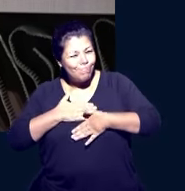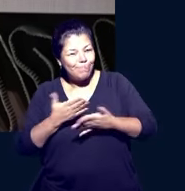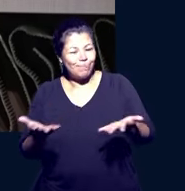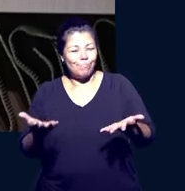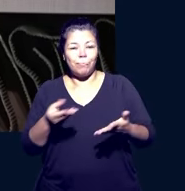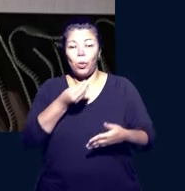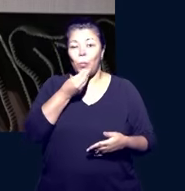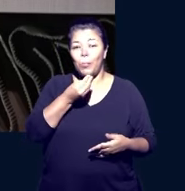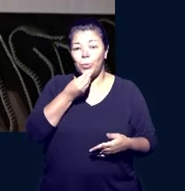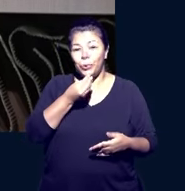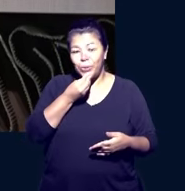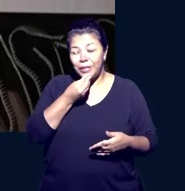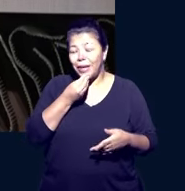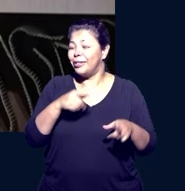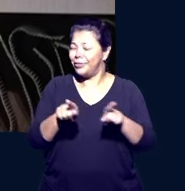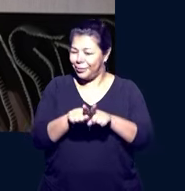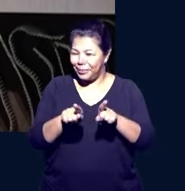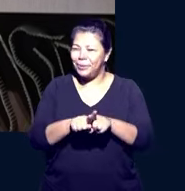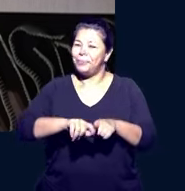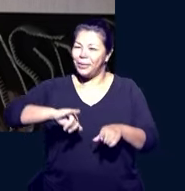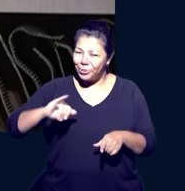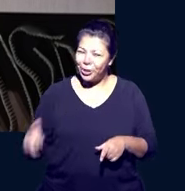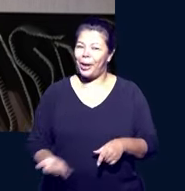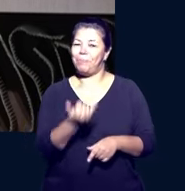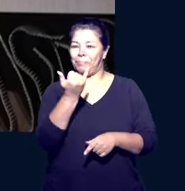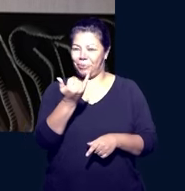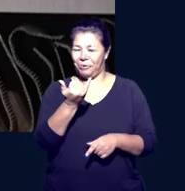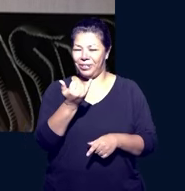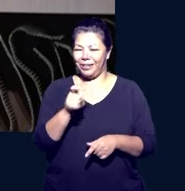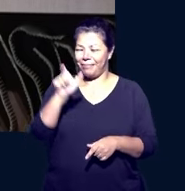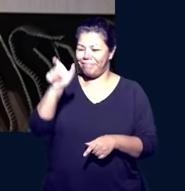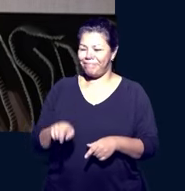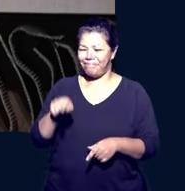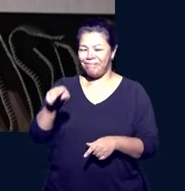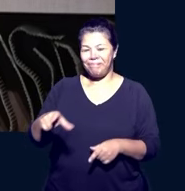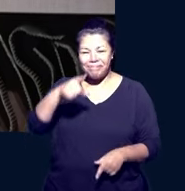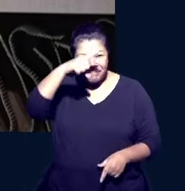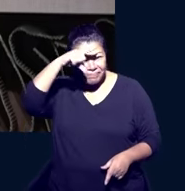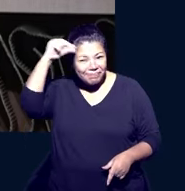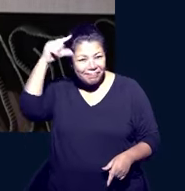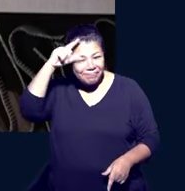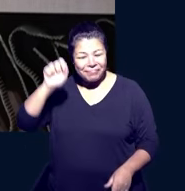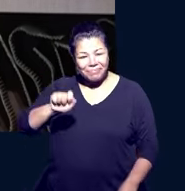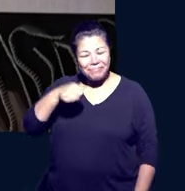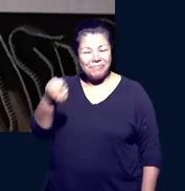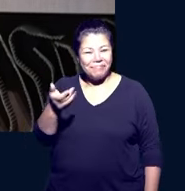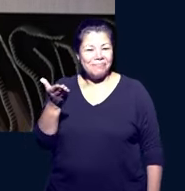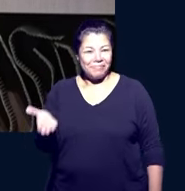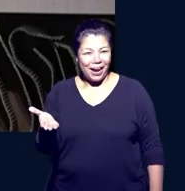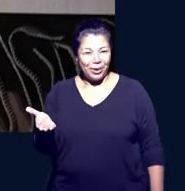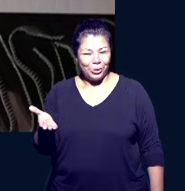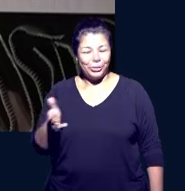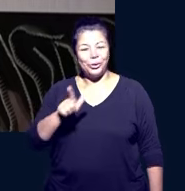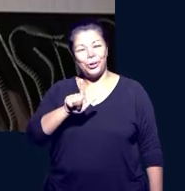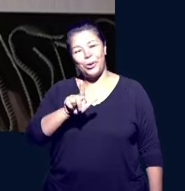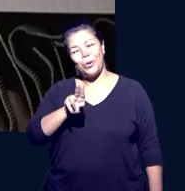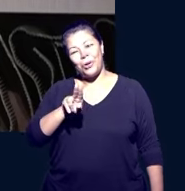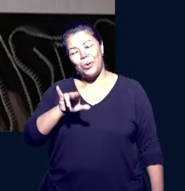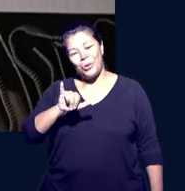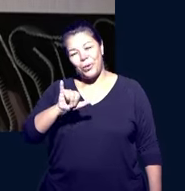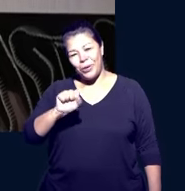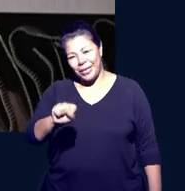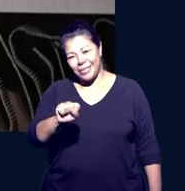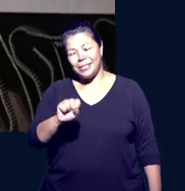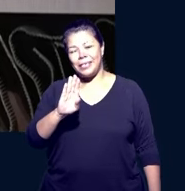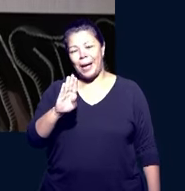de modernidade na pessoa do ministro Barroso naquilo que importa paraa sociedade que vai muito além dos